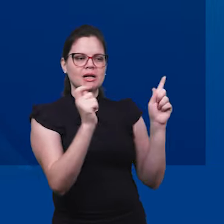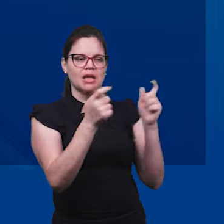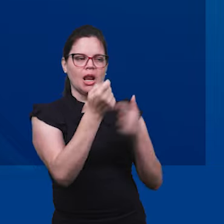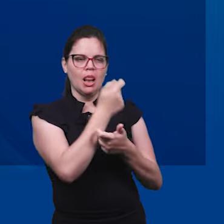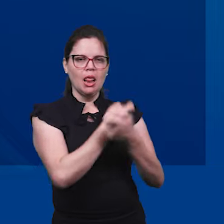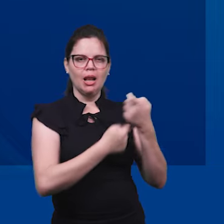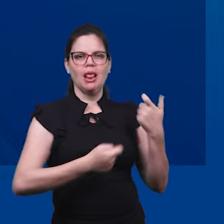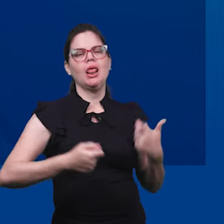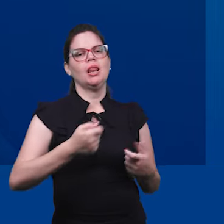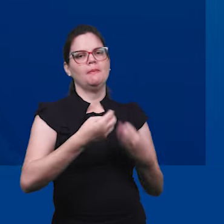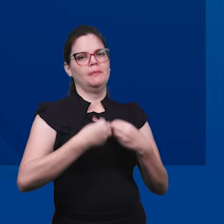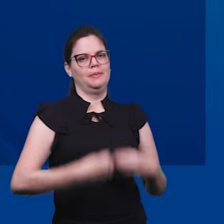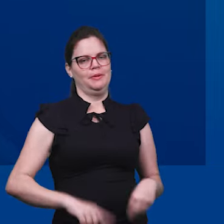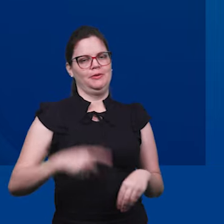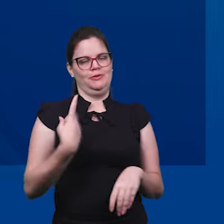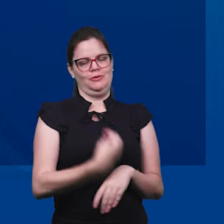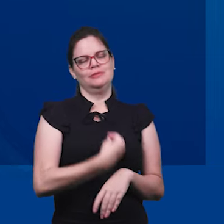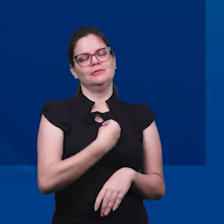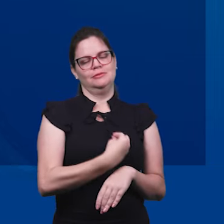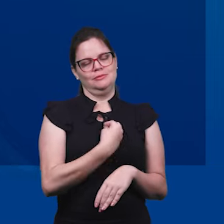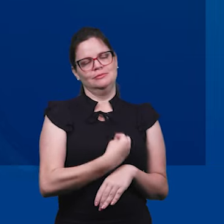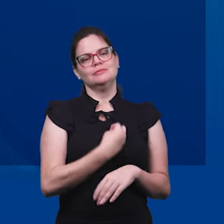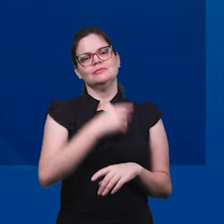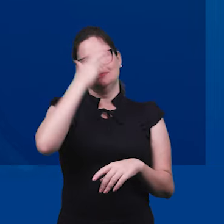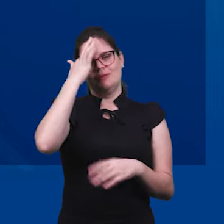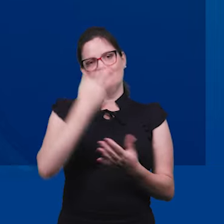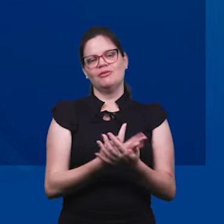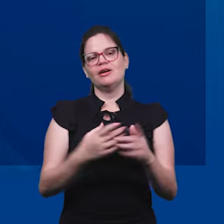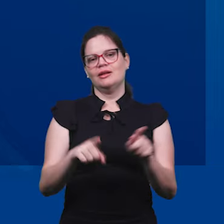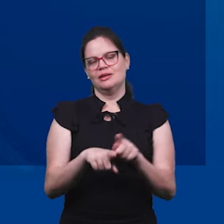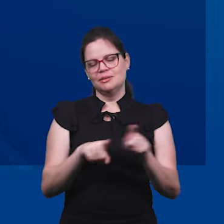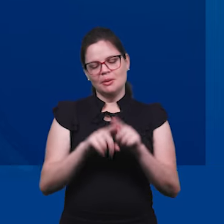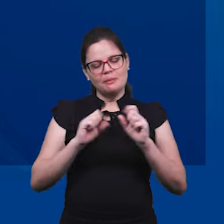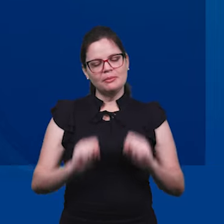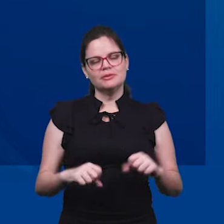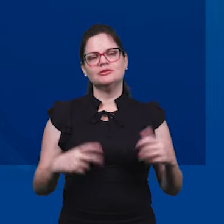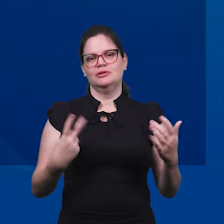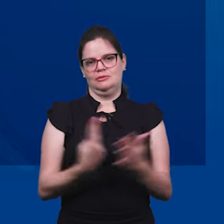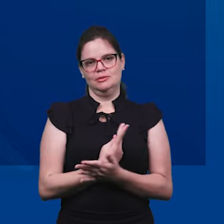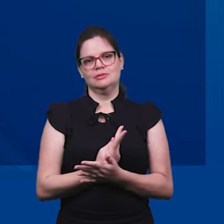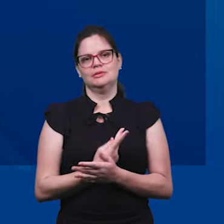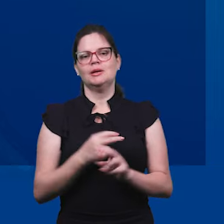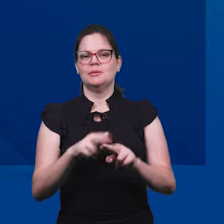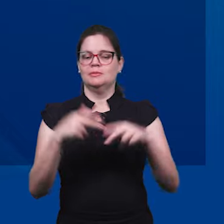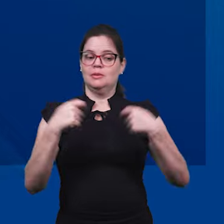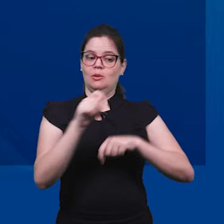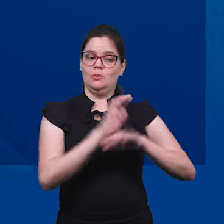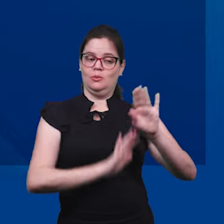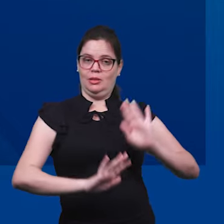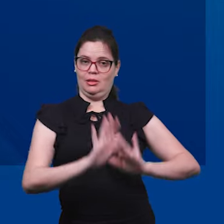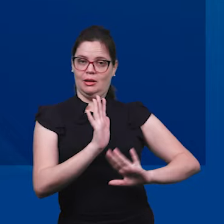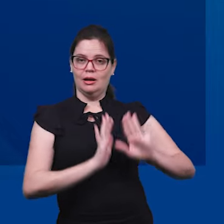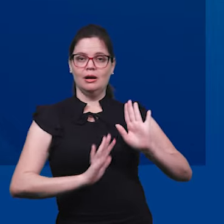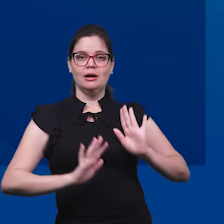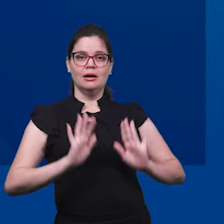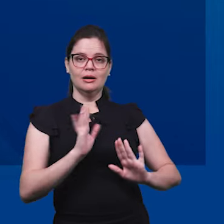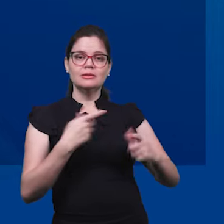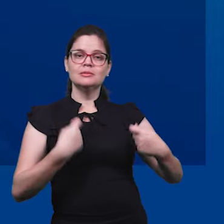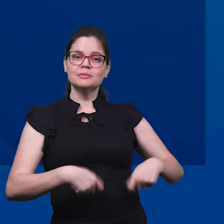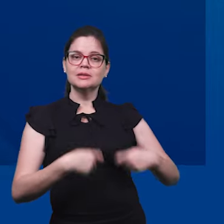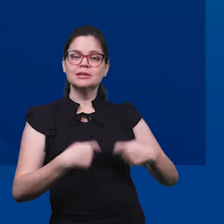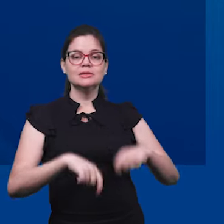vida espiritual. Por isso que nós devemos ter cuidado, devemos prestar muita atenção para